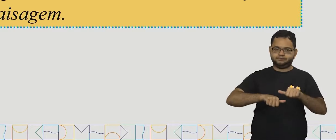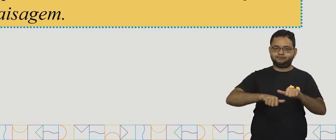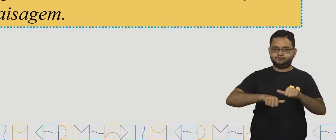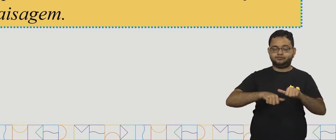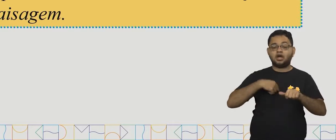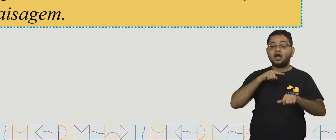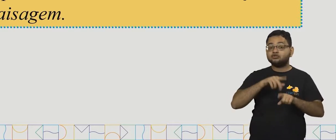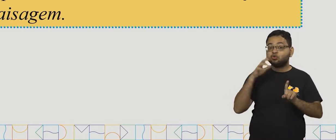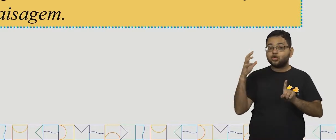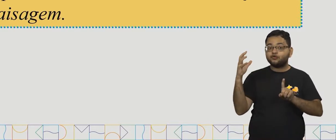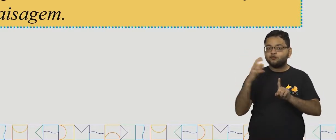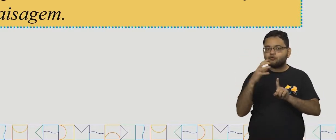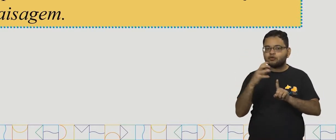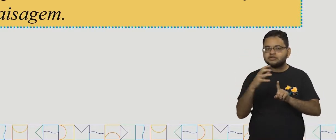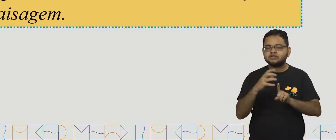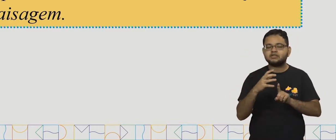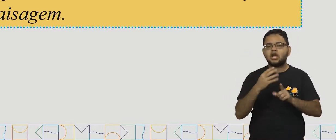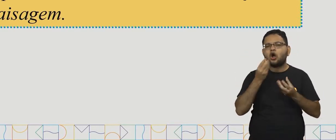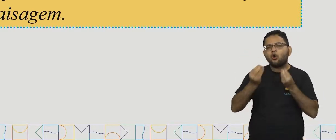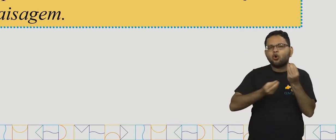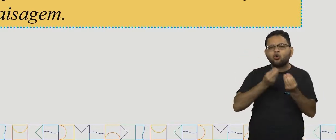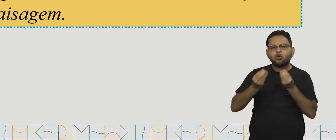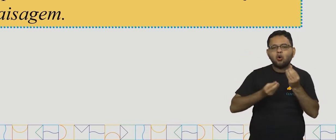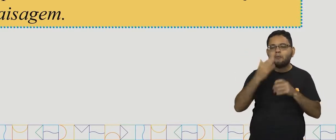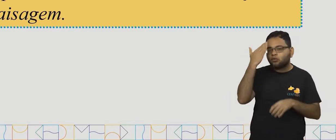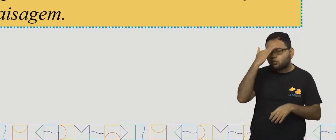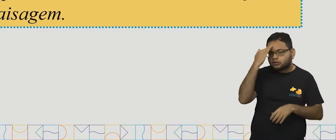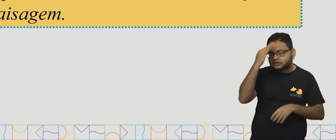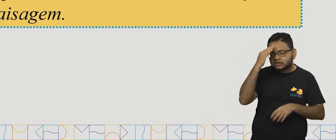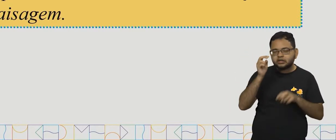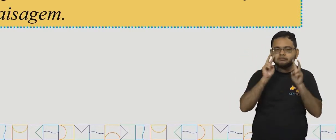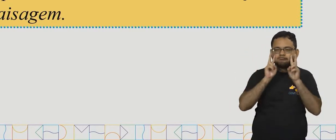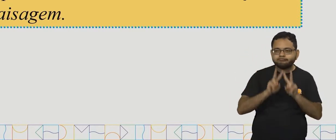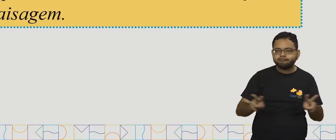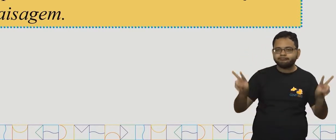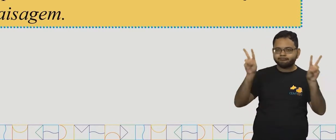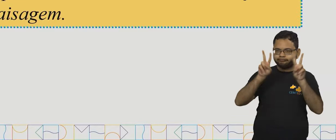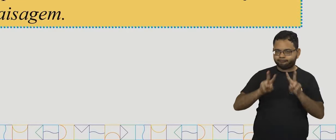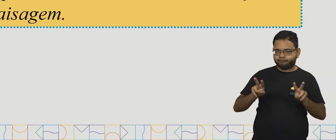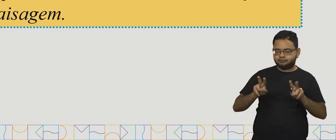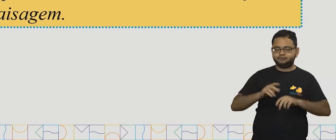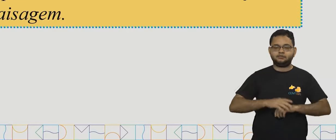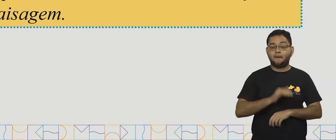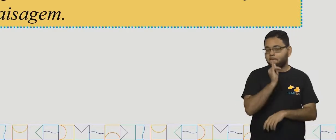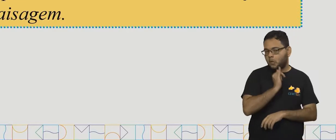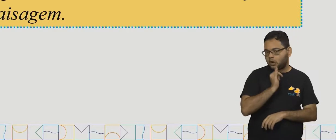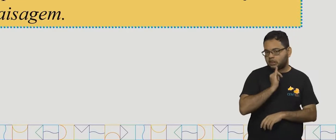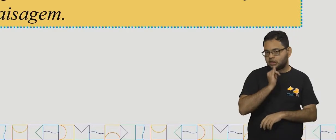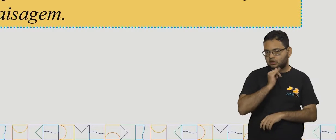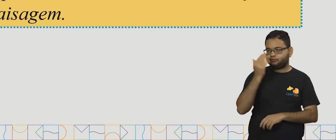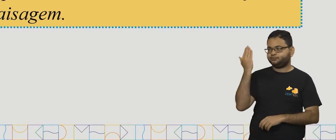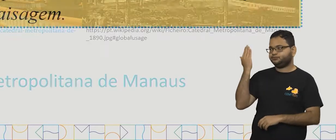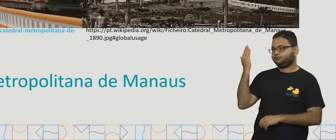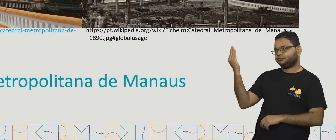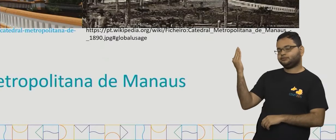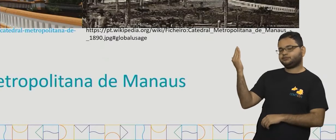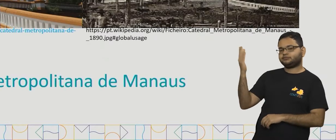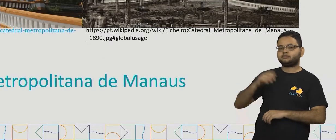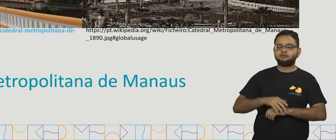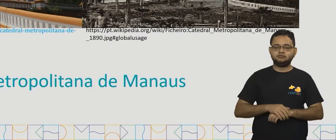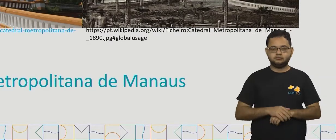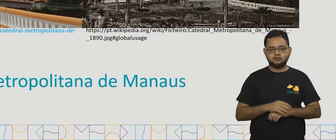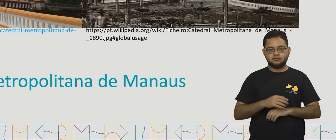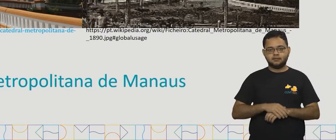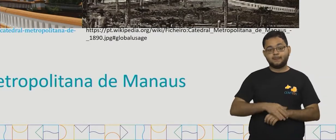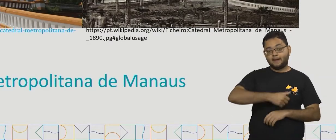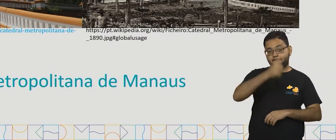transformam completamente nossa visualização e interpretação da paisagem. Veja este exemplo. A